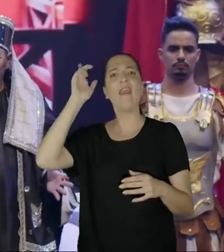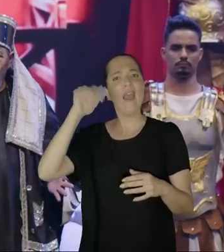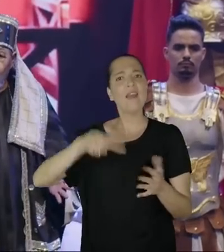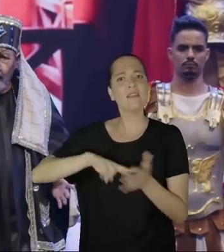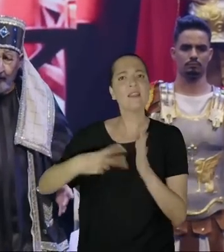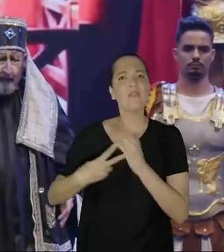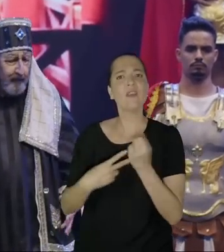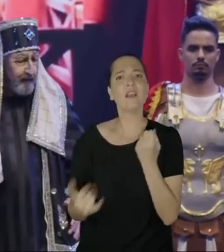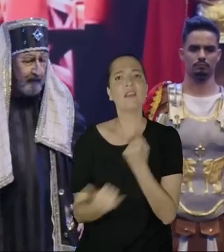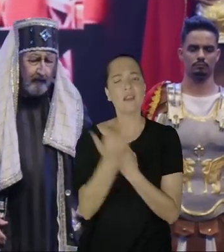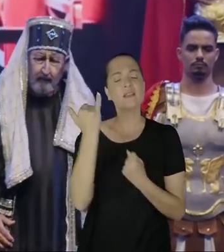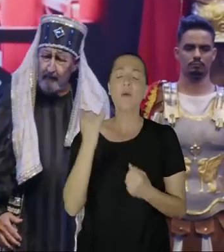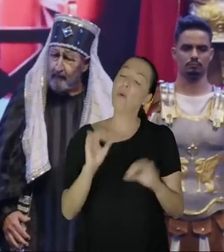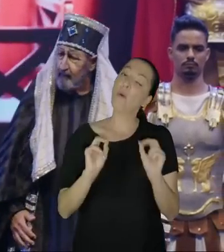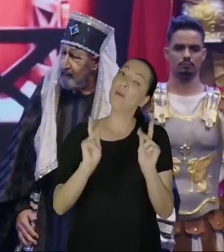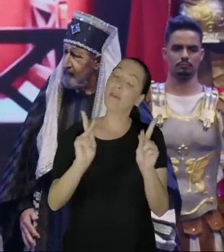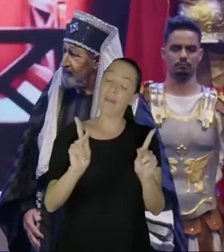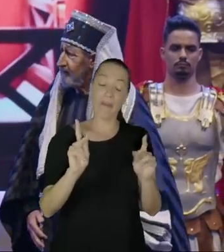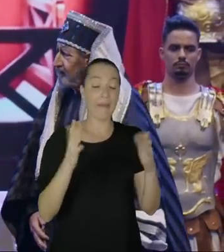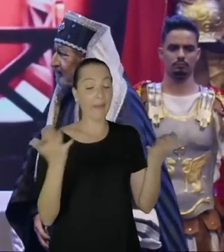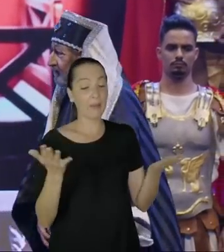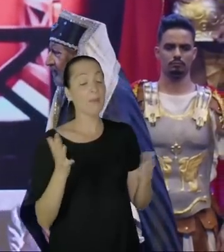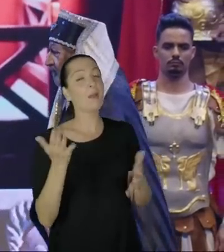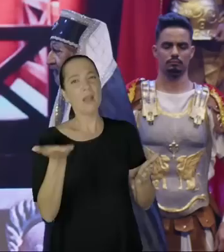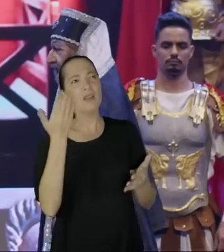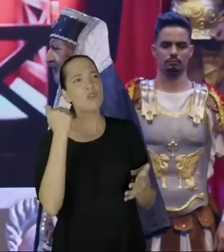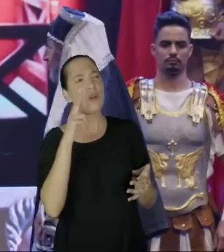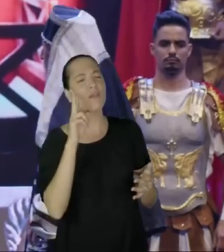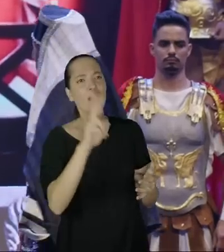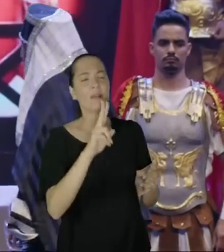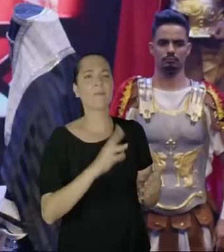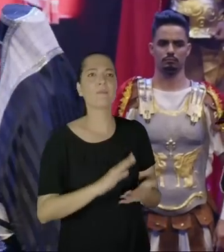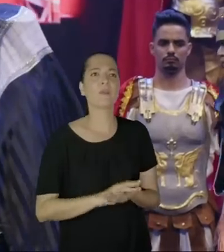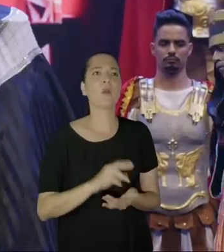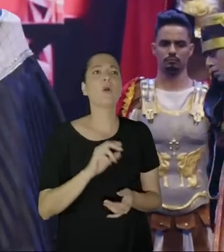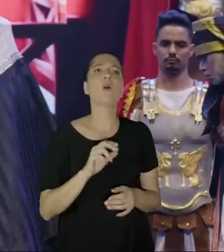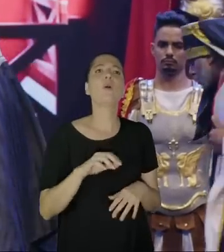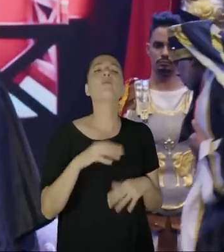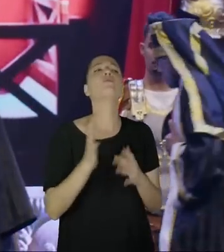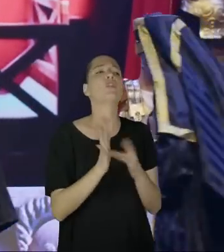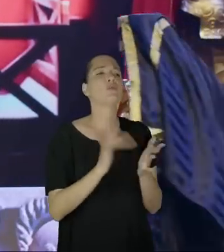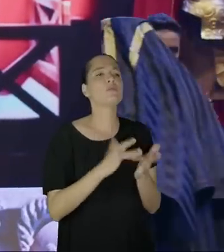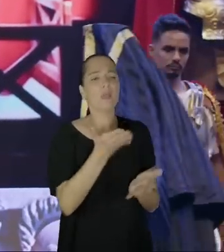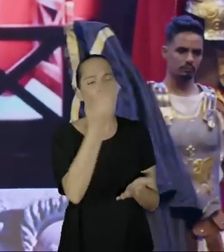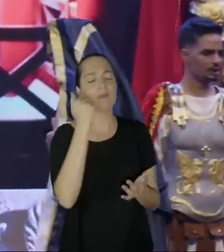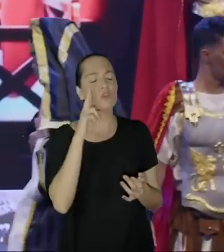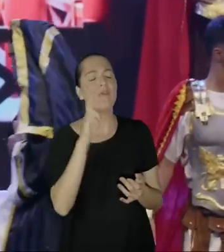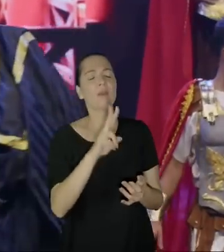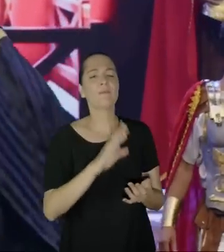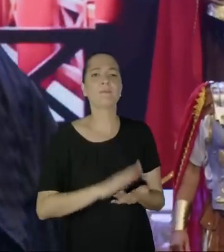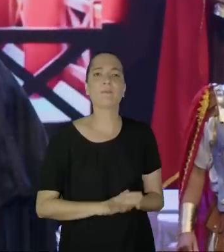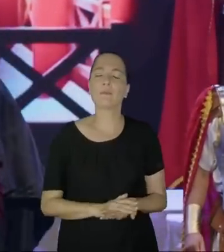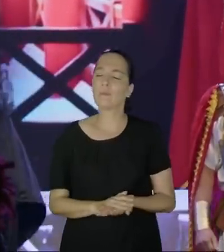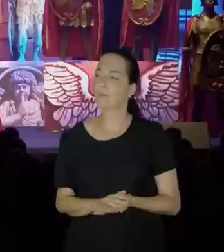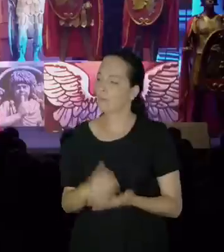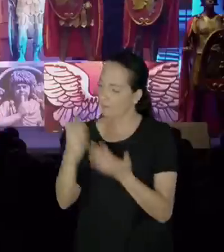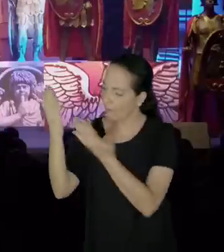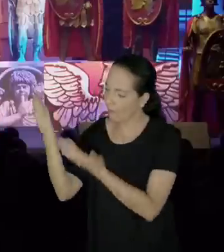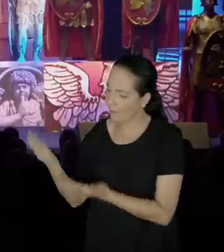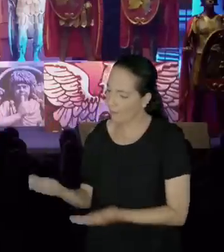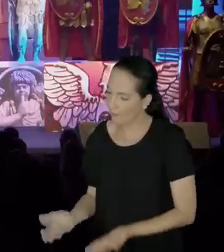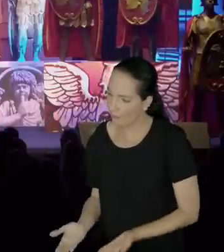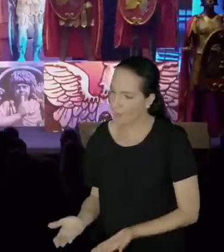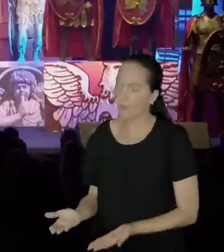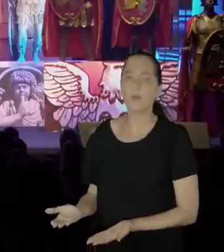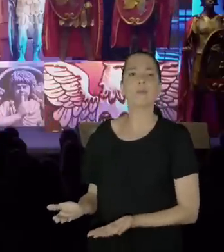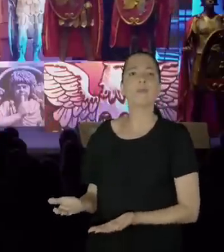traição. Está certo. Deixa-me ver o teu Jesus. Apresento perante a autoridade